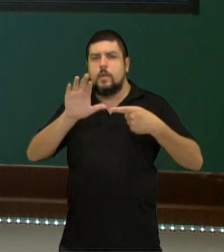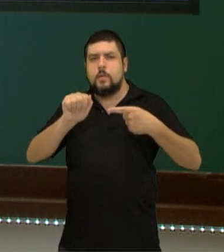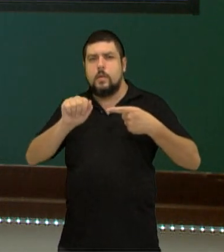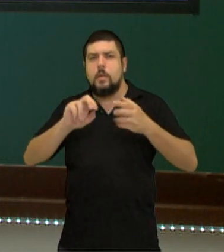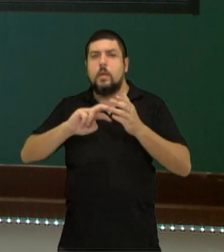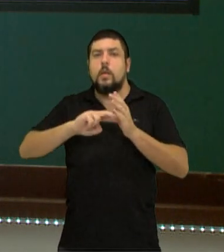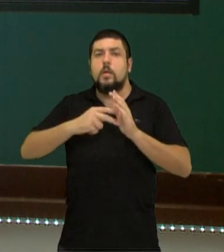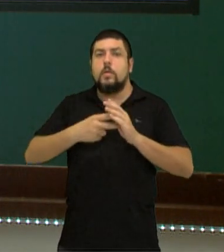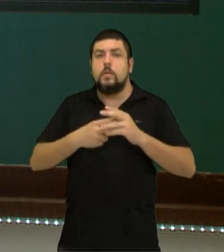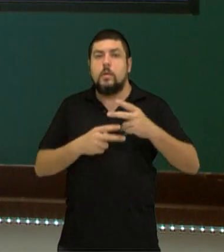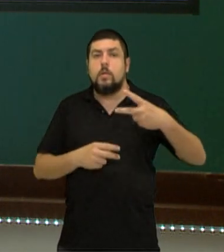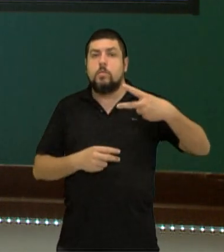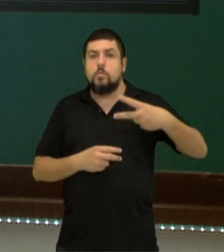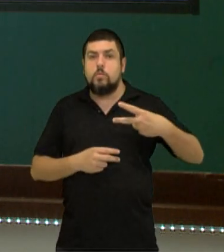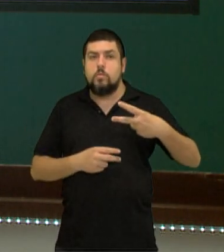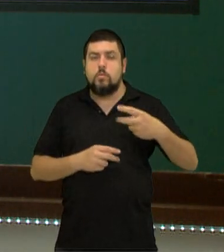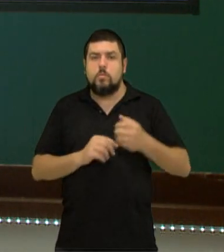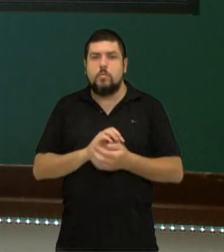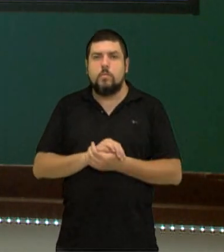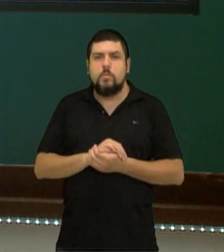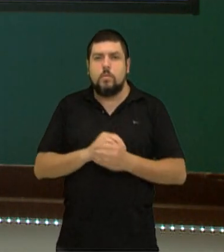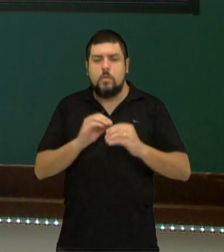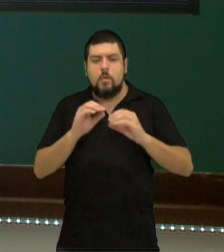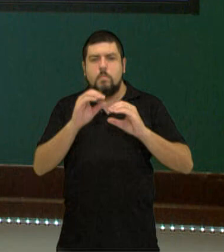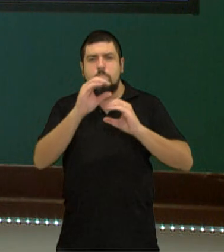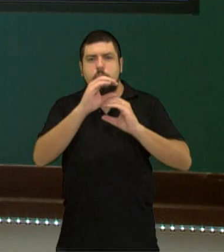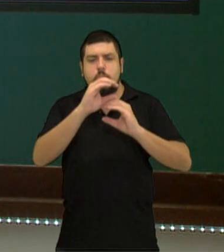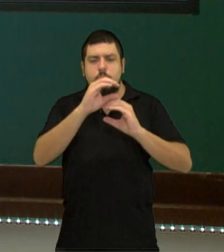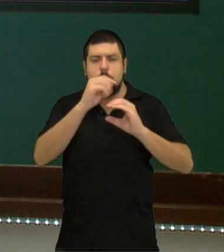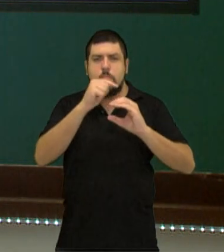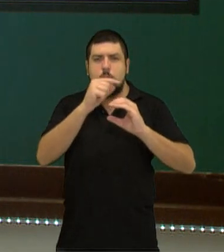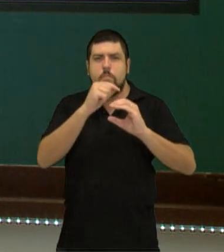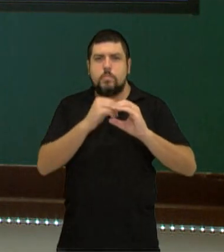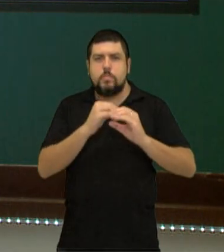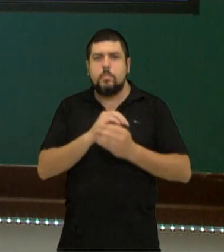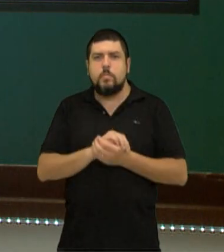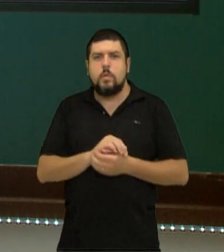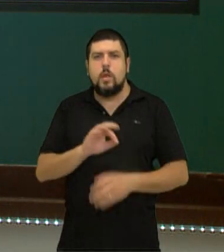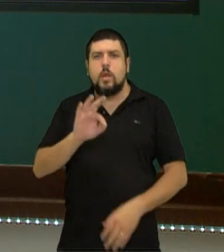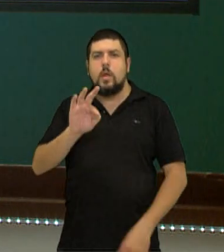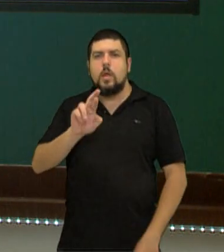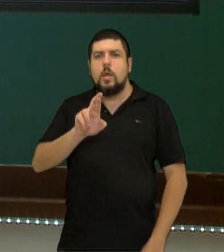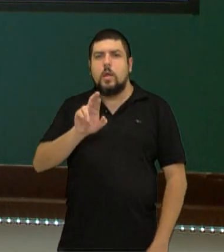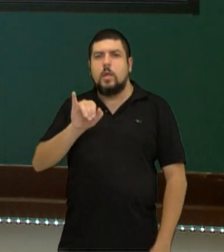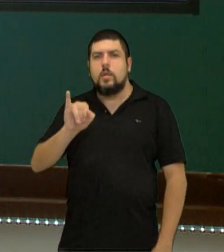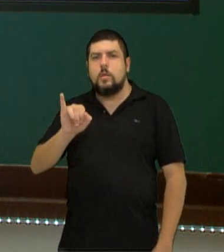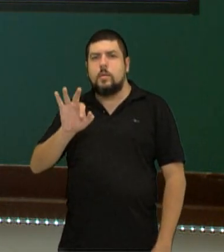duas fases. Trifásica, três fases.